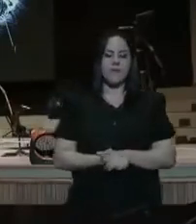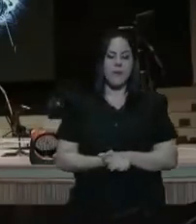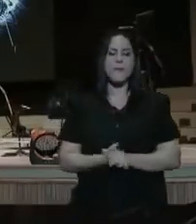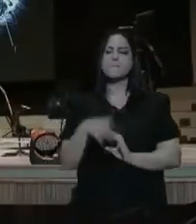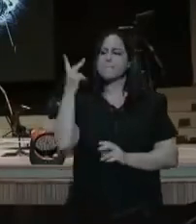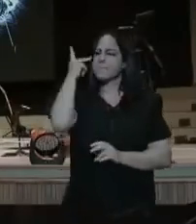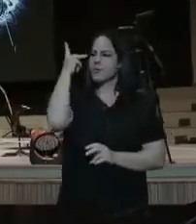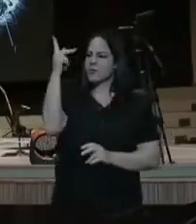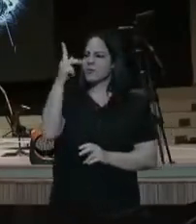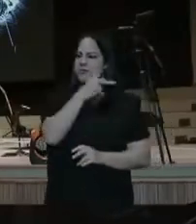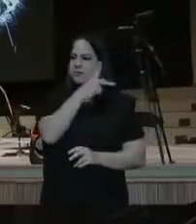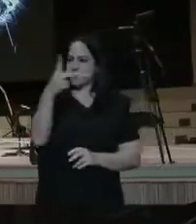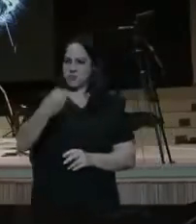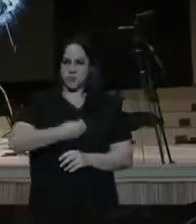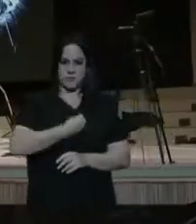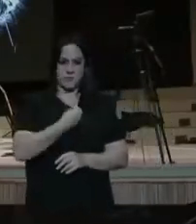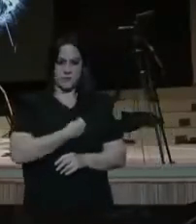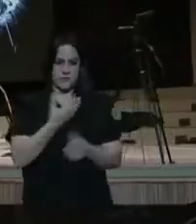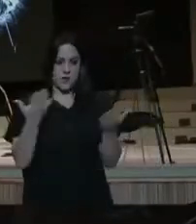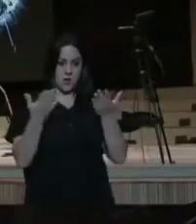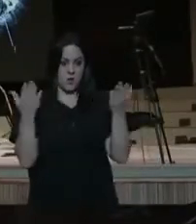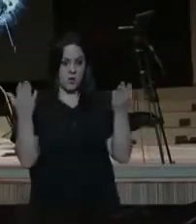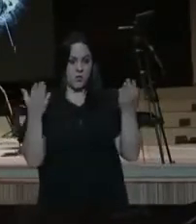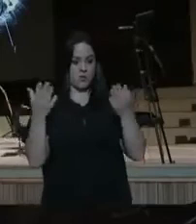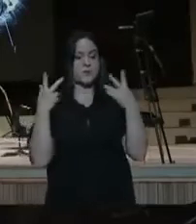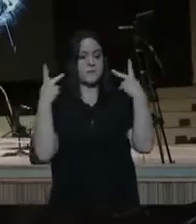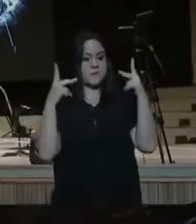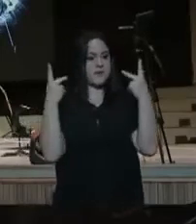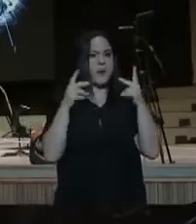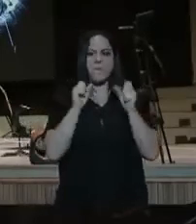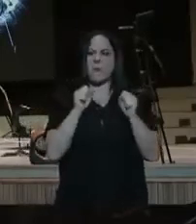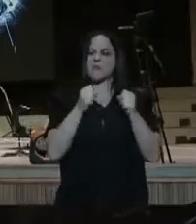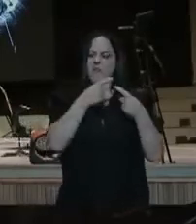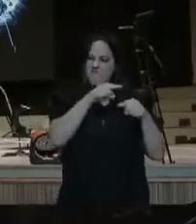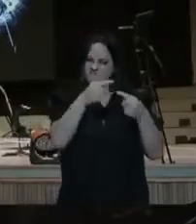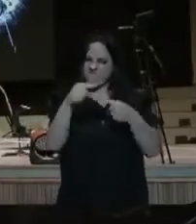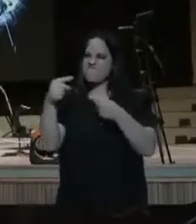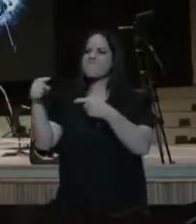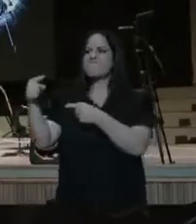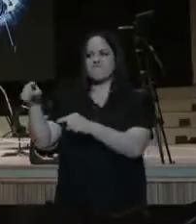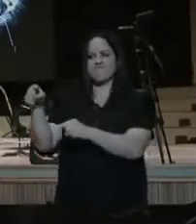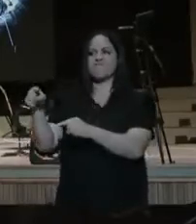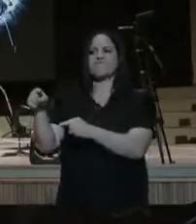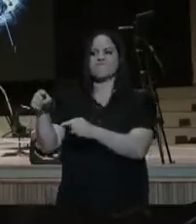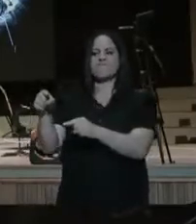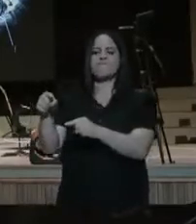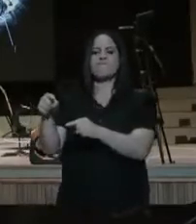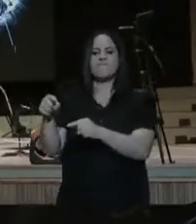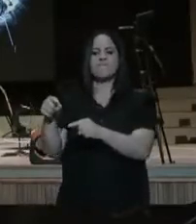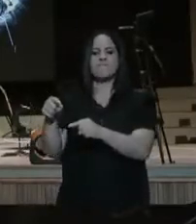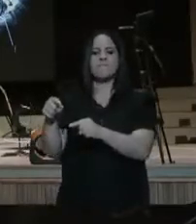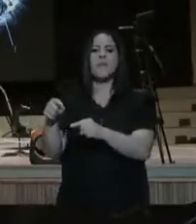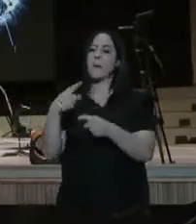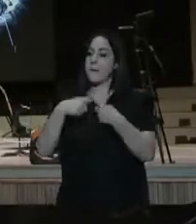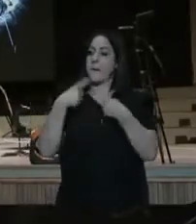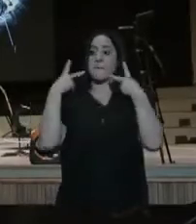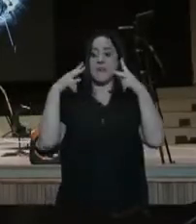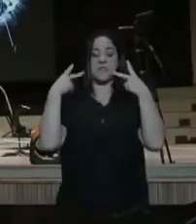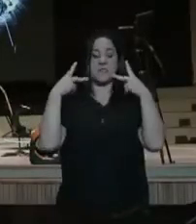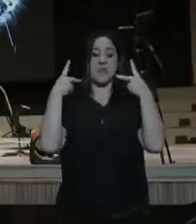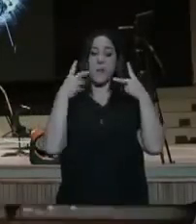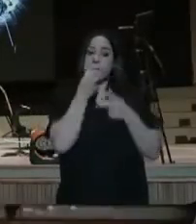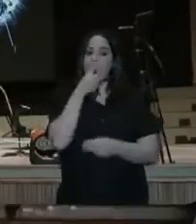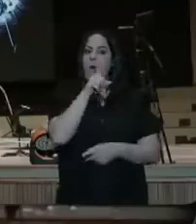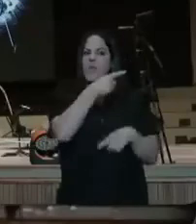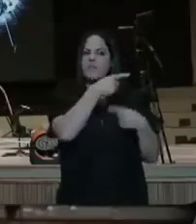profetizar na sua vida que essa mensagem tenha incomodado mensagem boa mensagem que incomoda